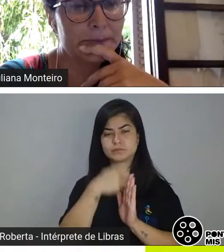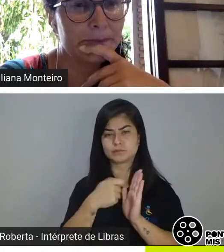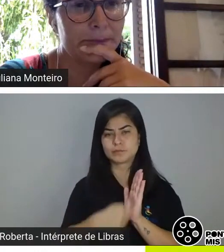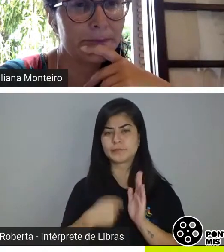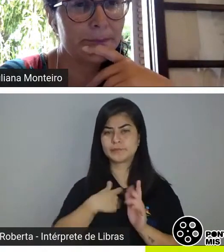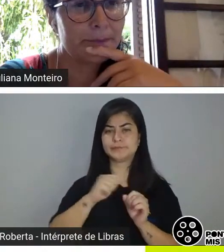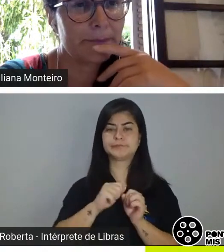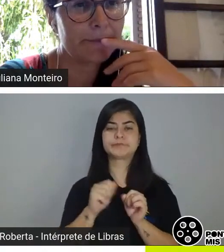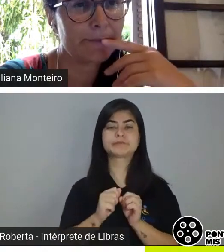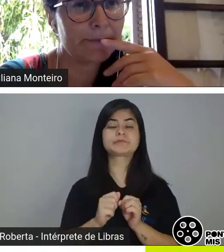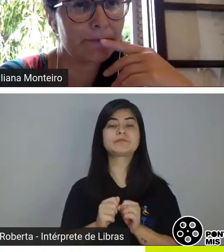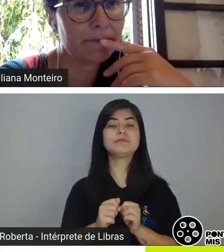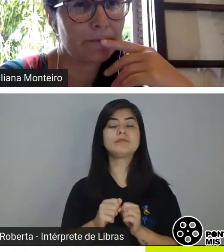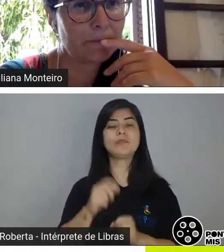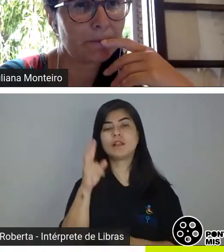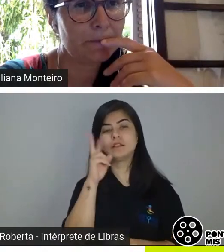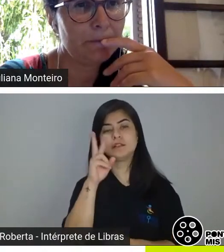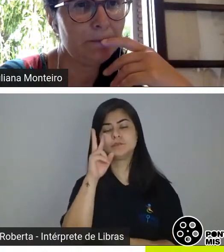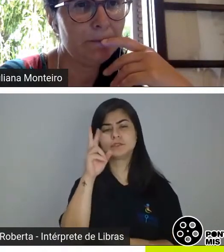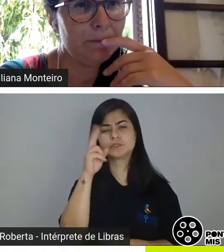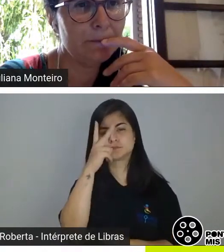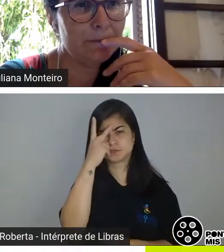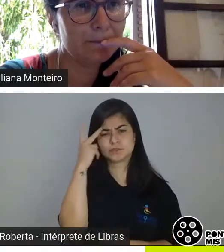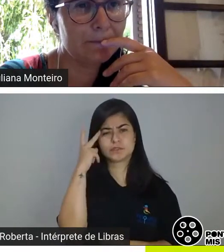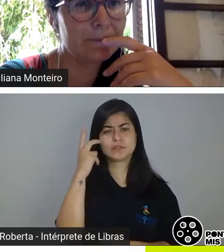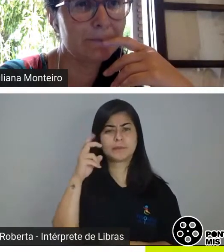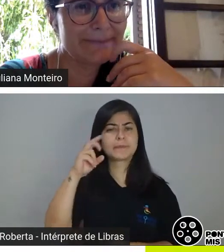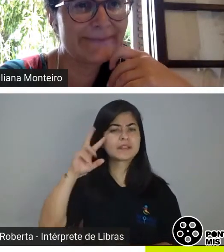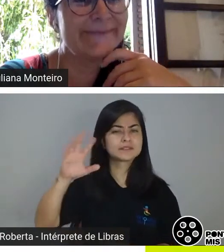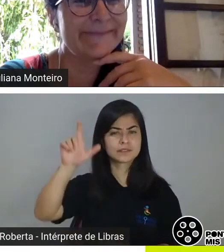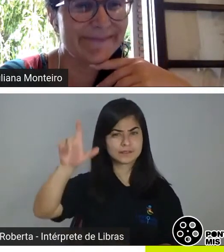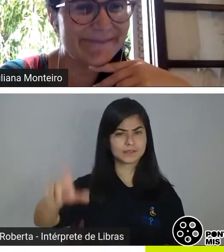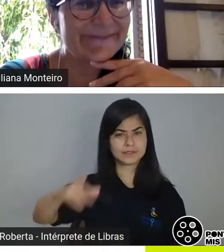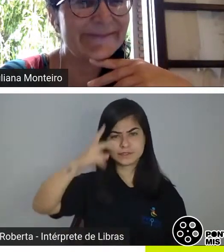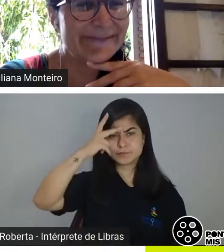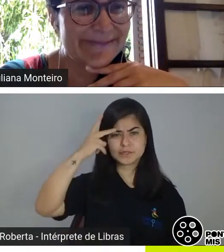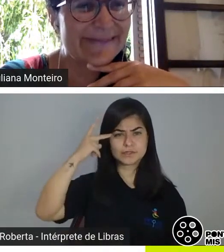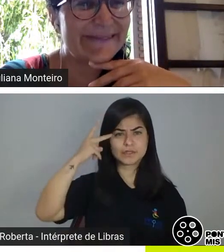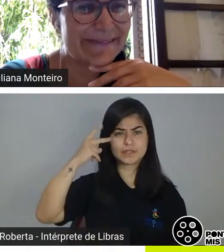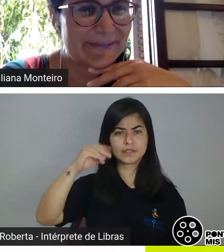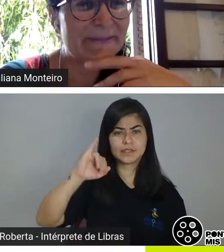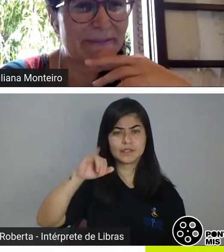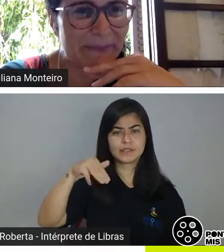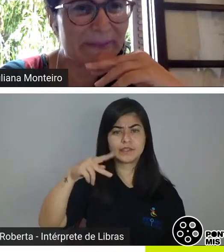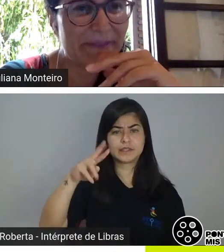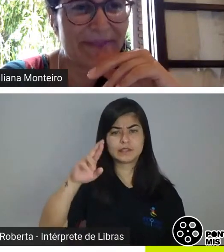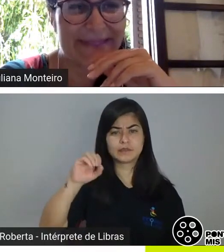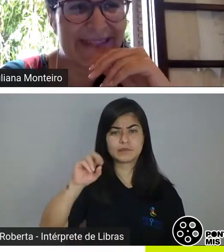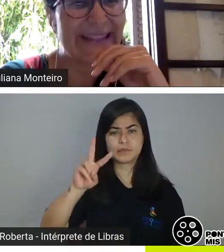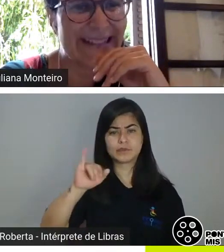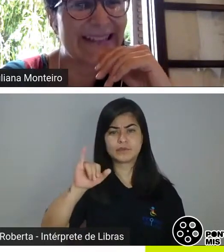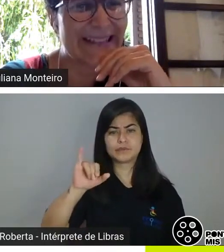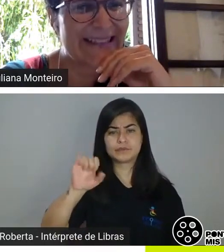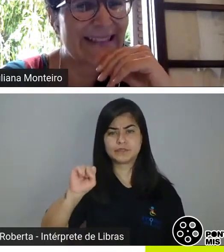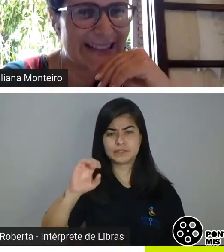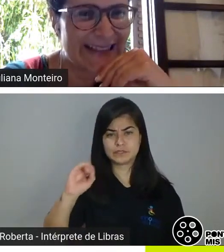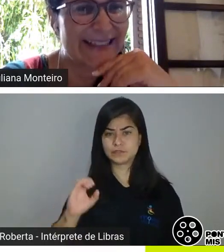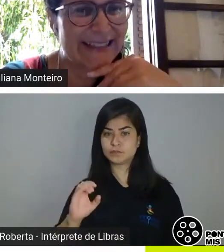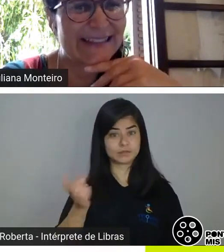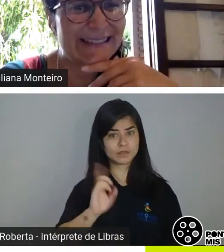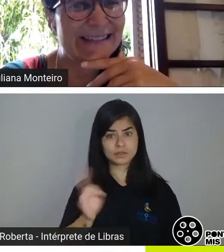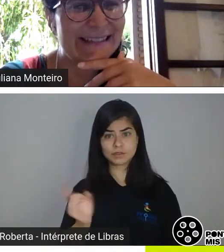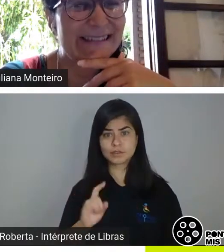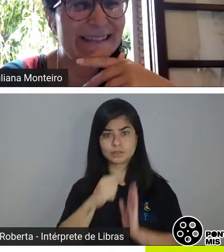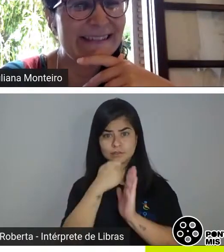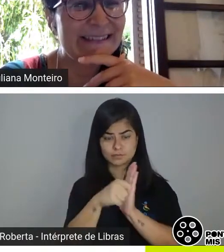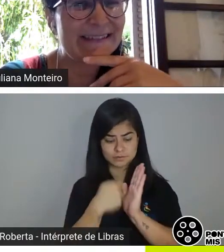E aí eu me lembro que alguém me perguntou que achava que era improviso deles, que achava assim, eles não estão improvisando, não, está tudo escrito, aquilo está escrito, claro